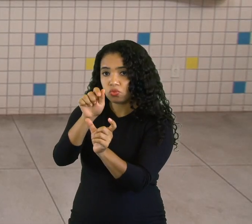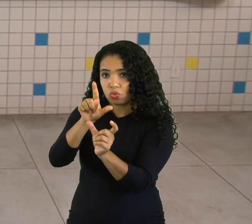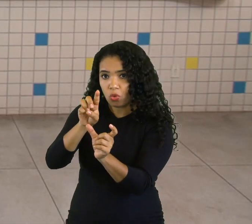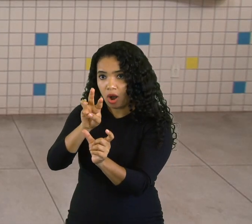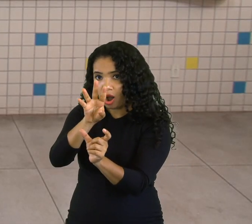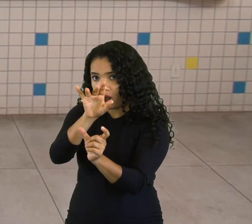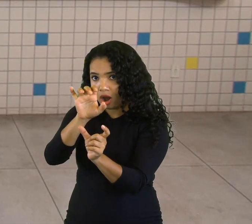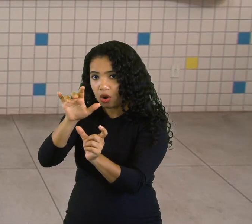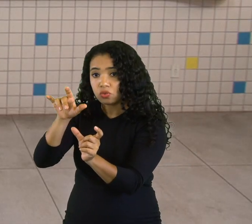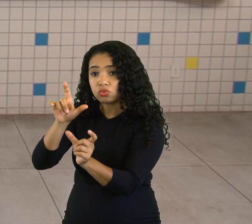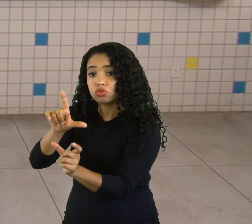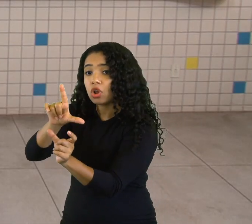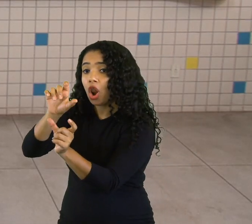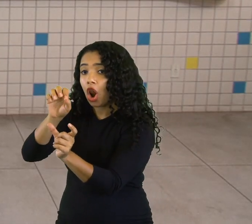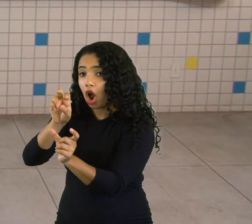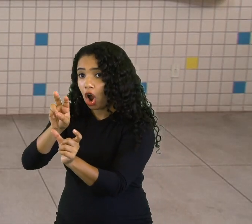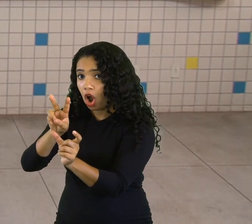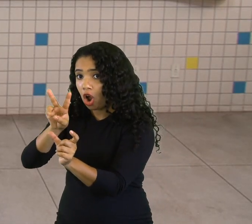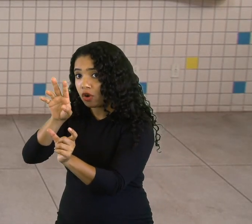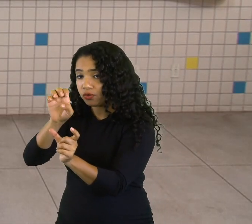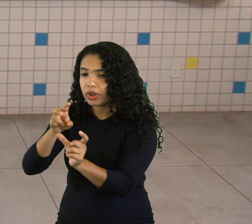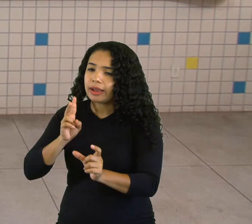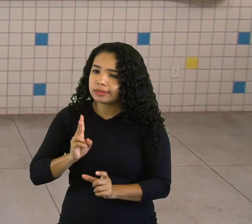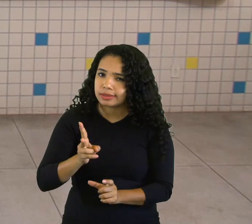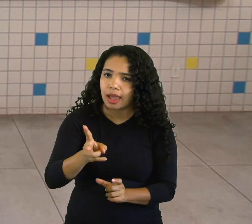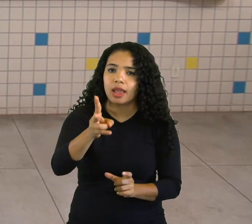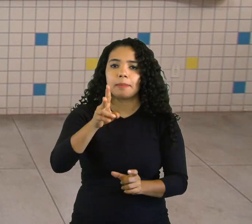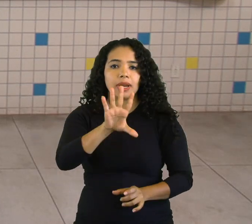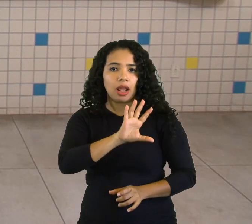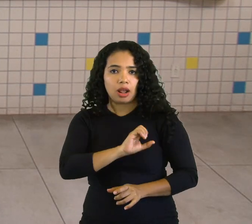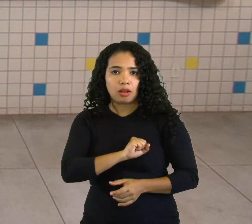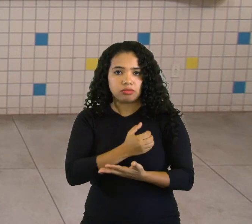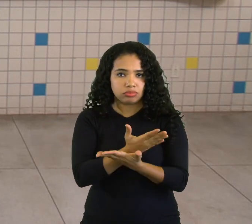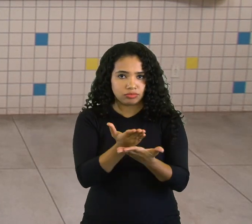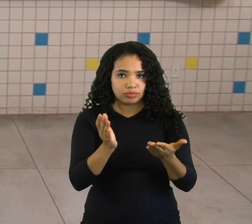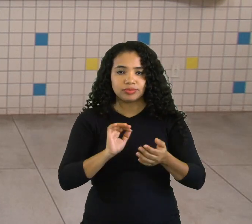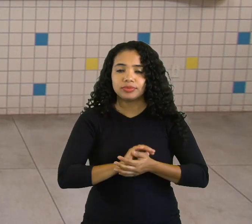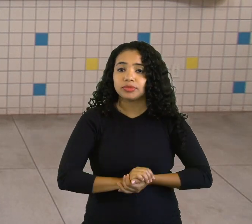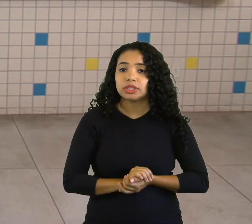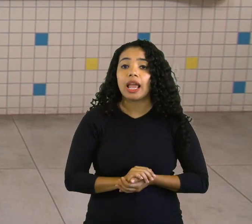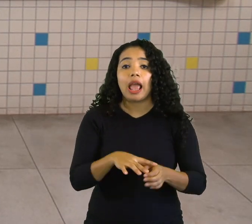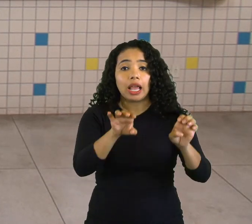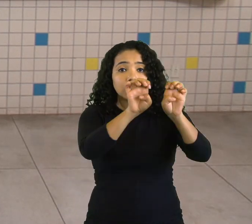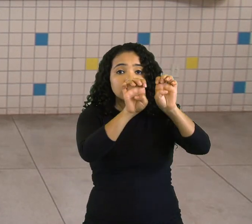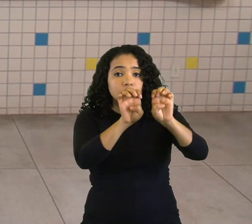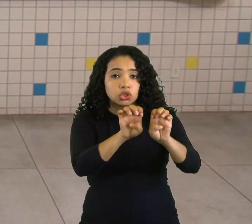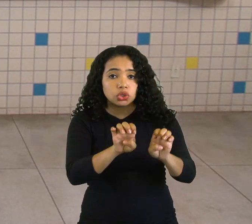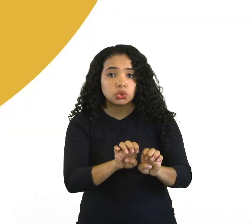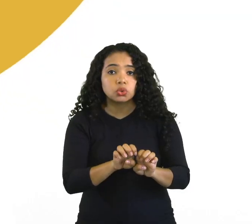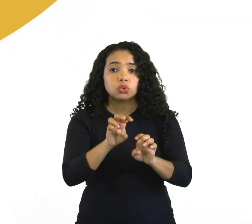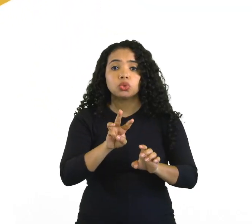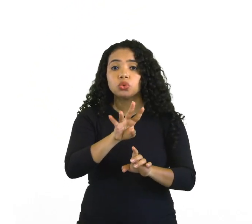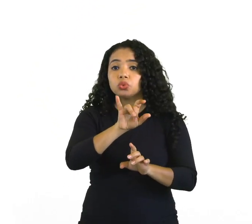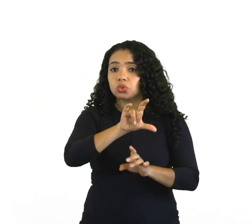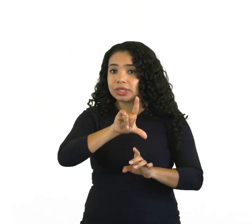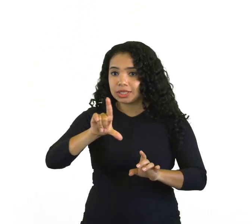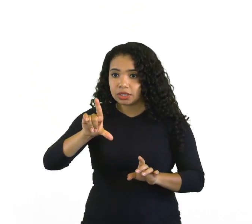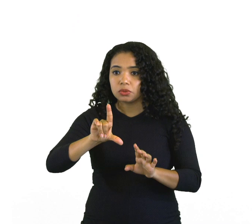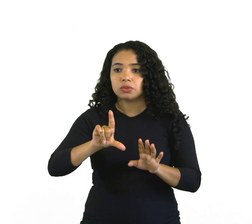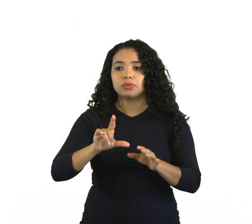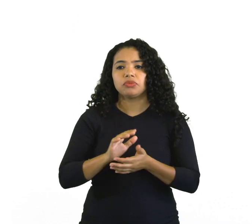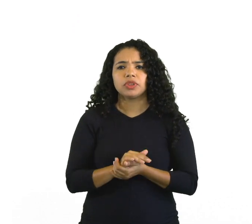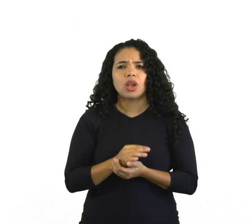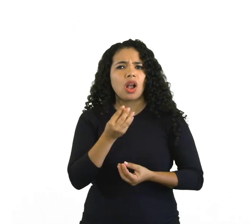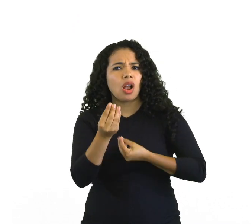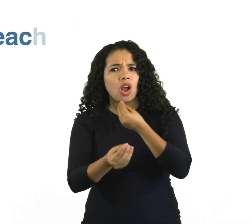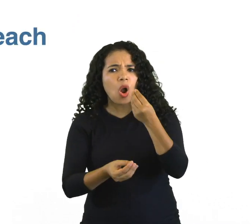um exemplo para ficar nítido, obviamente, essa questão, essa estrutura do will. Situações em que